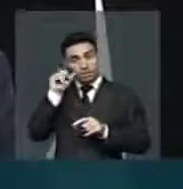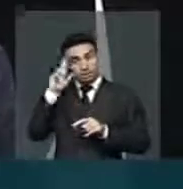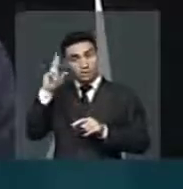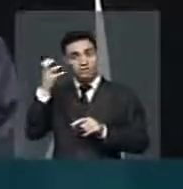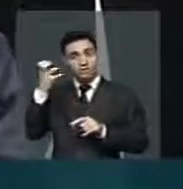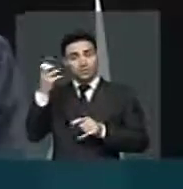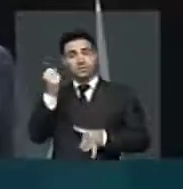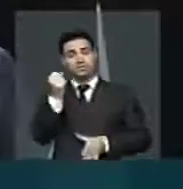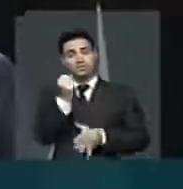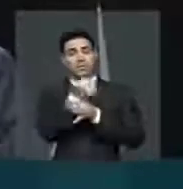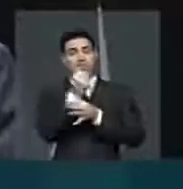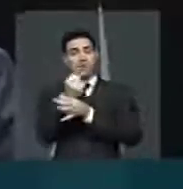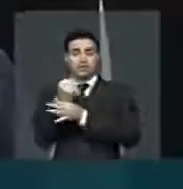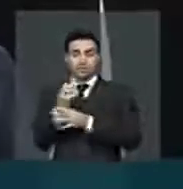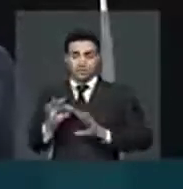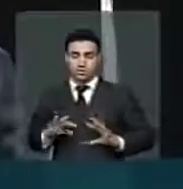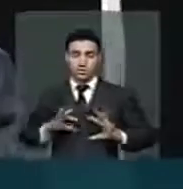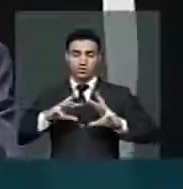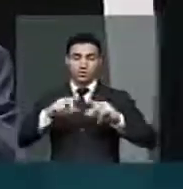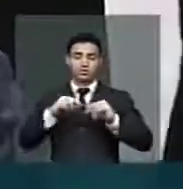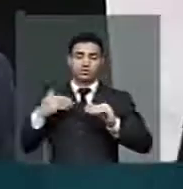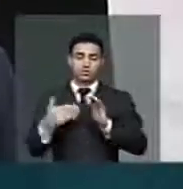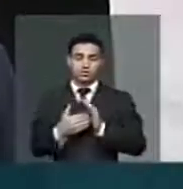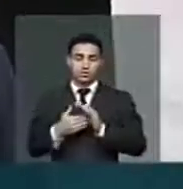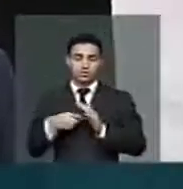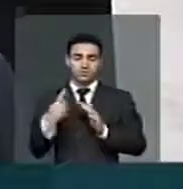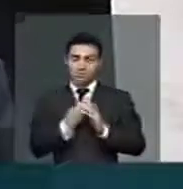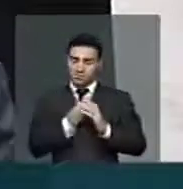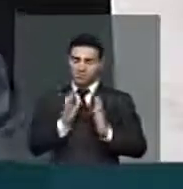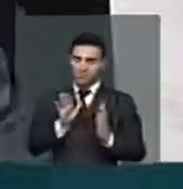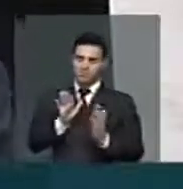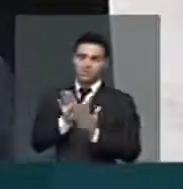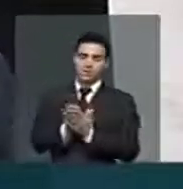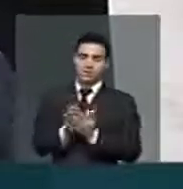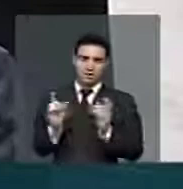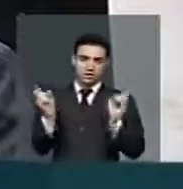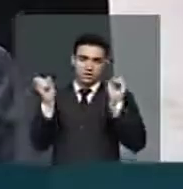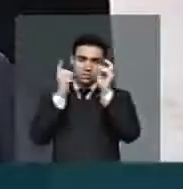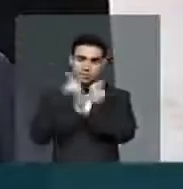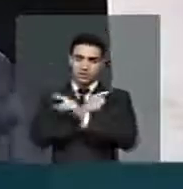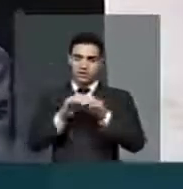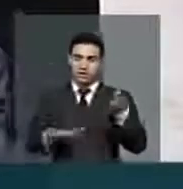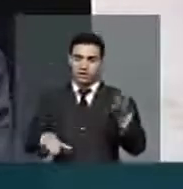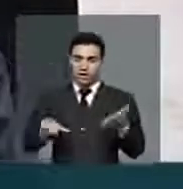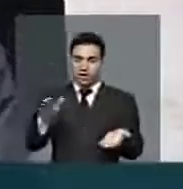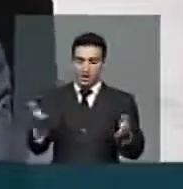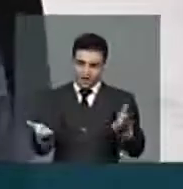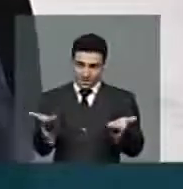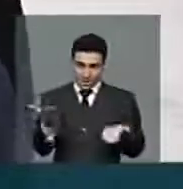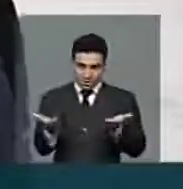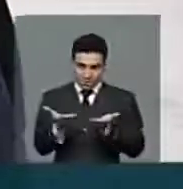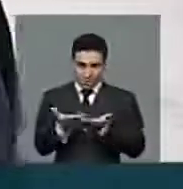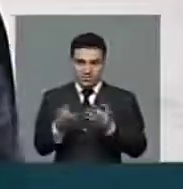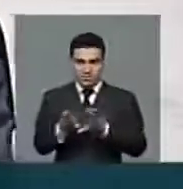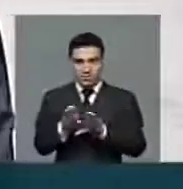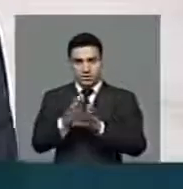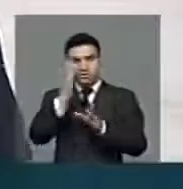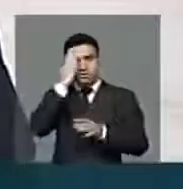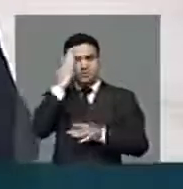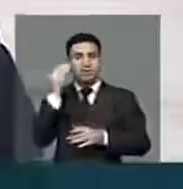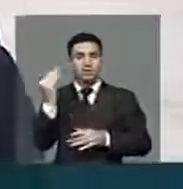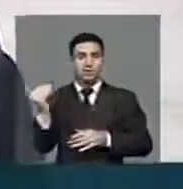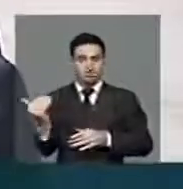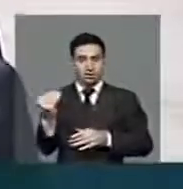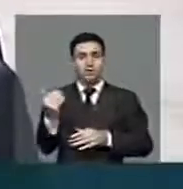a todos nós, para que possamos enfrentar dificuldades com equilíbrio e sabedoria. Portanto, eu lhe parabenizo, que a